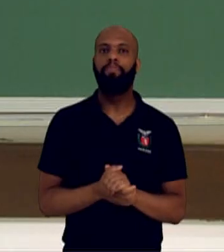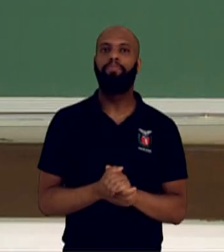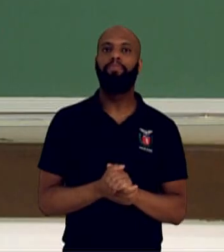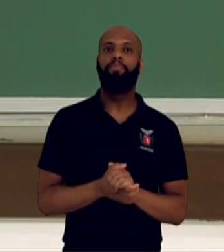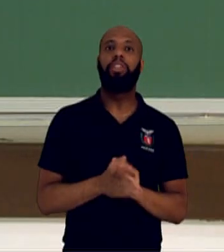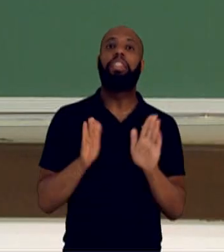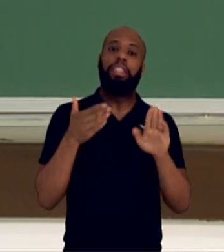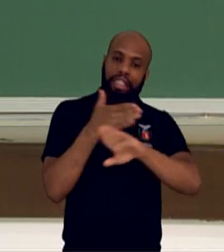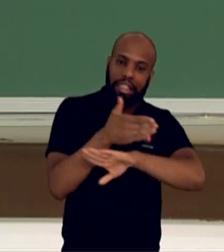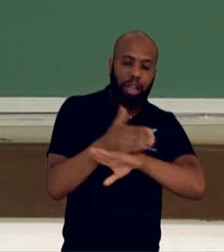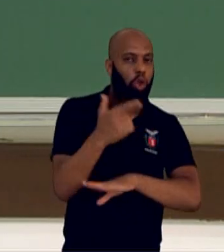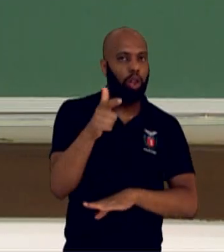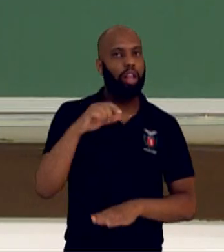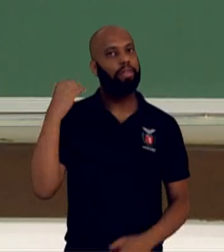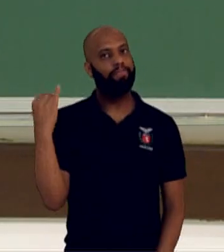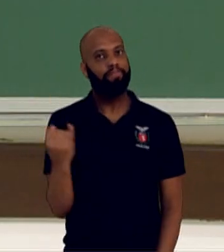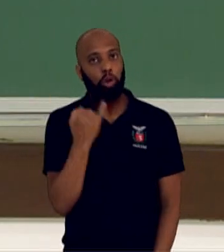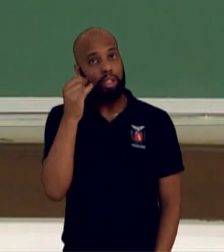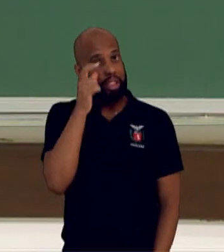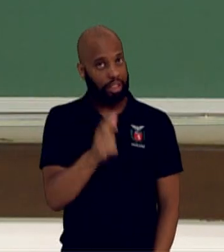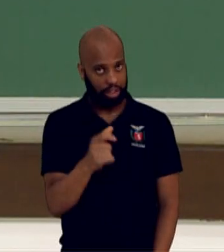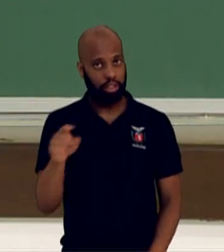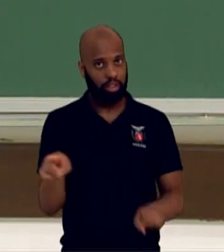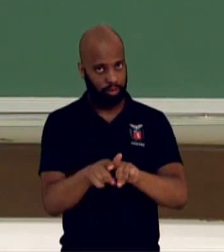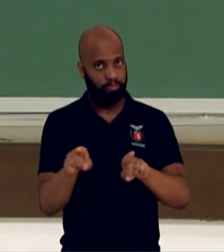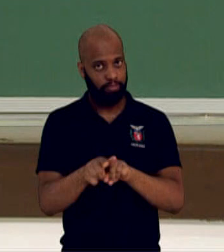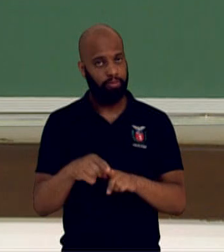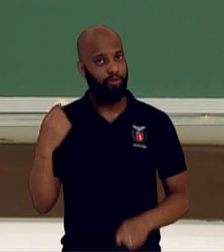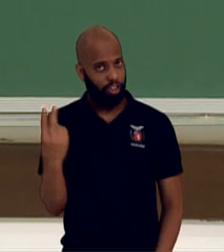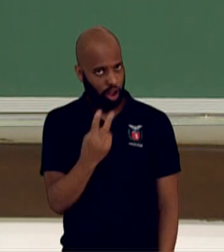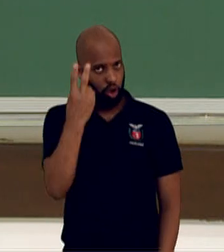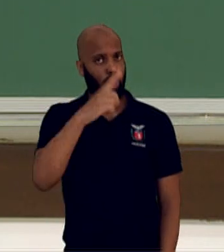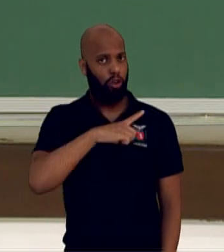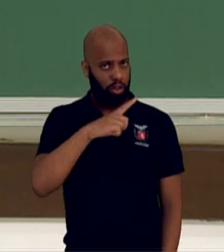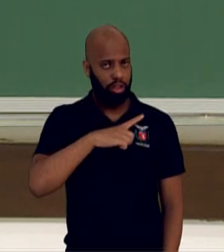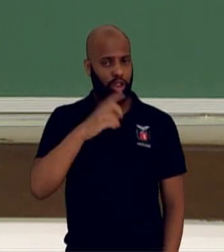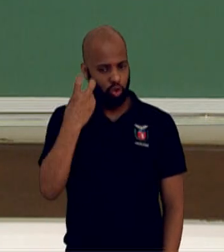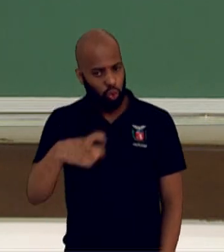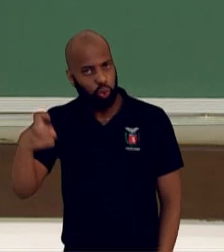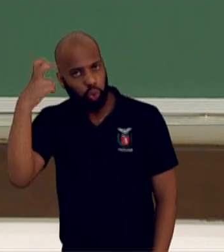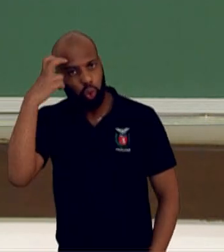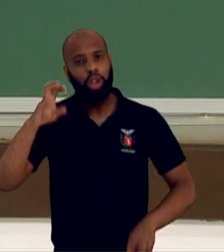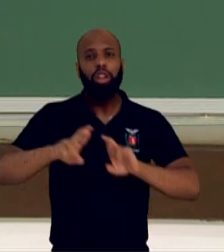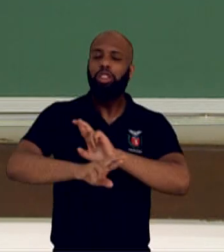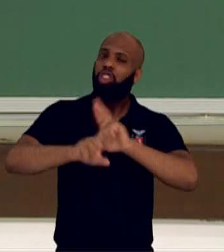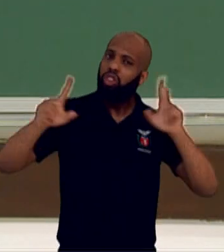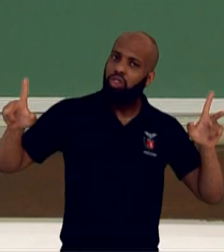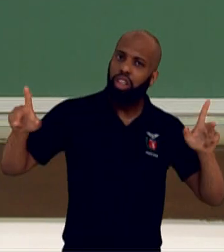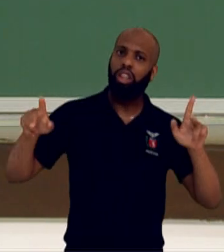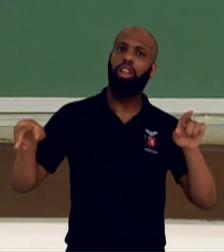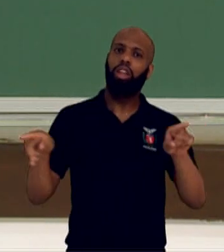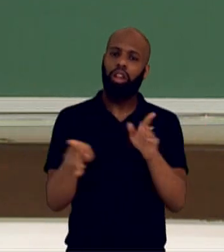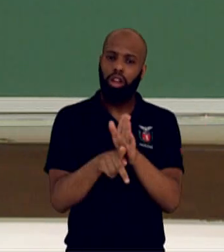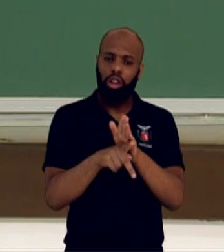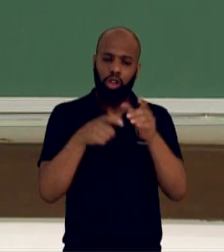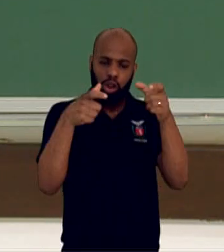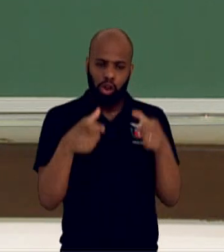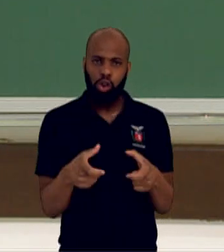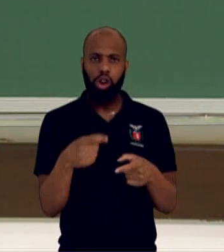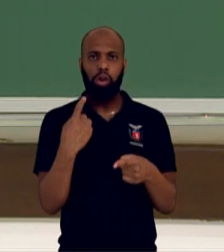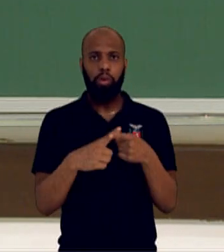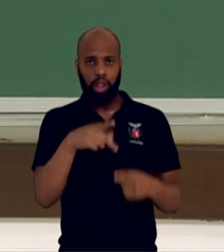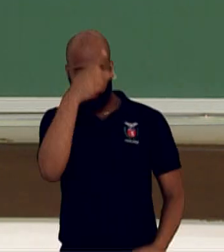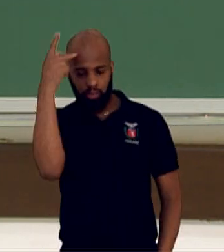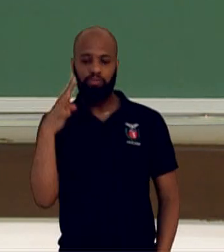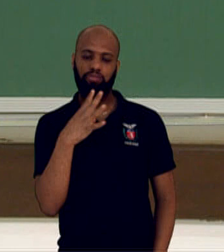pessoal, é super interessante e super válido, né? Traz uma cultura diferente do que a gente tem ali naquele local para que as